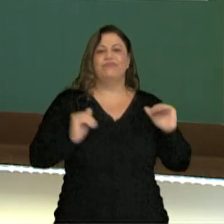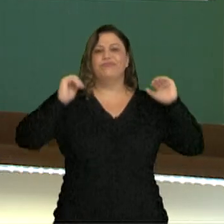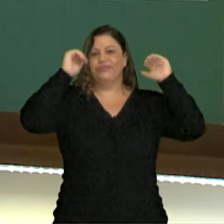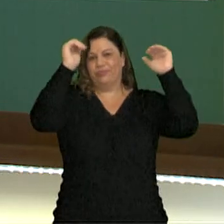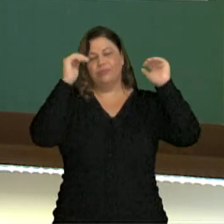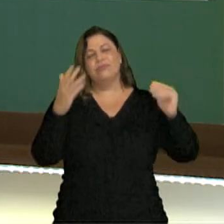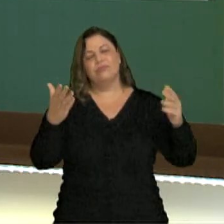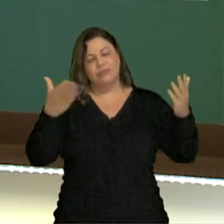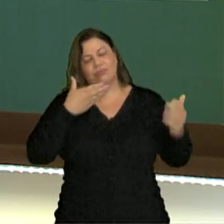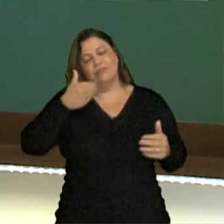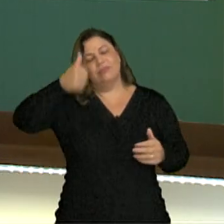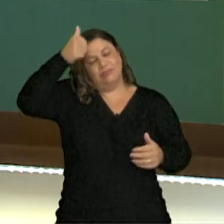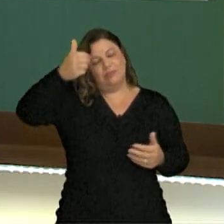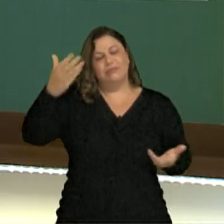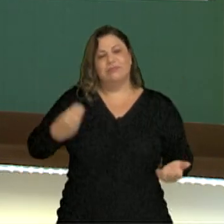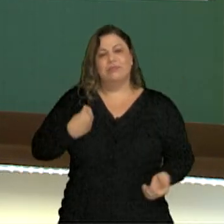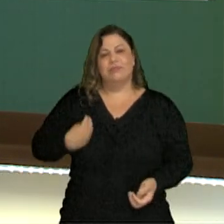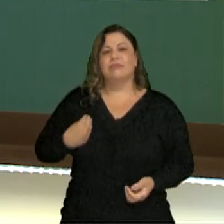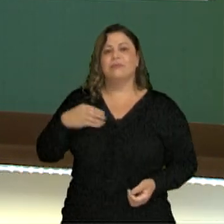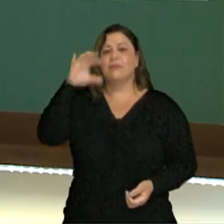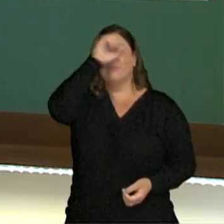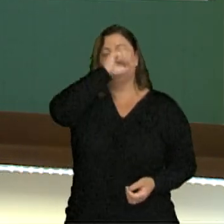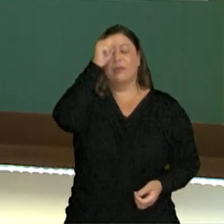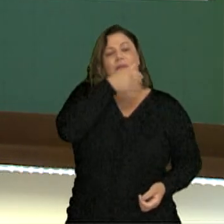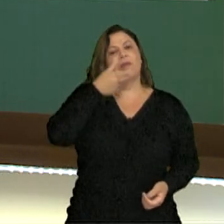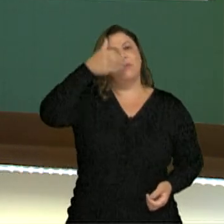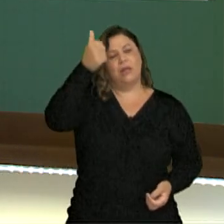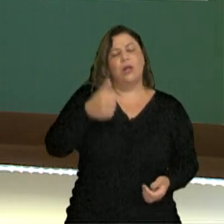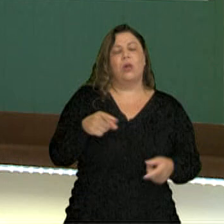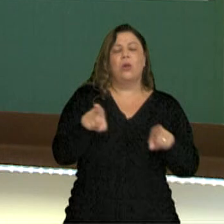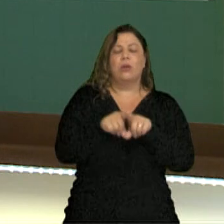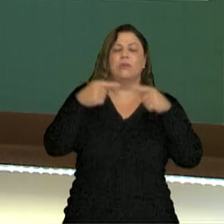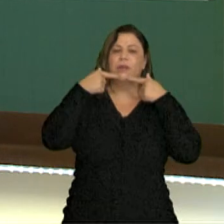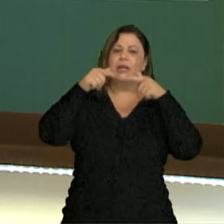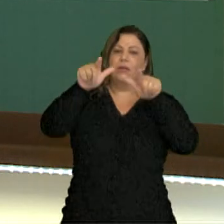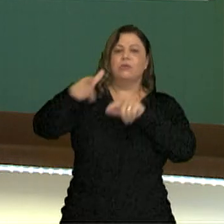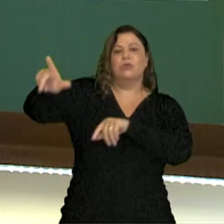né? Aprender melhor o idioma de outro país, enfim.